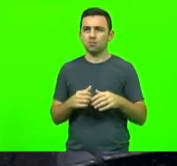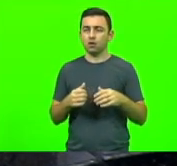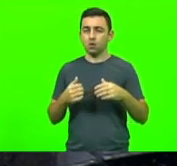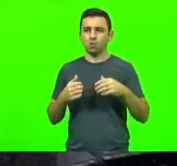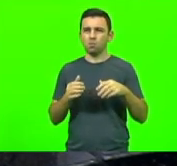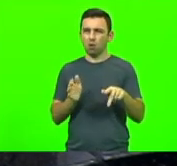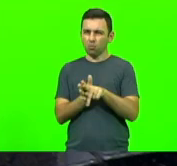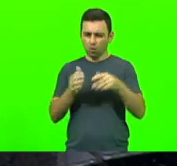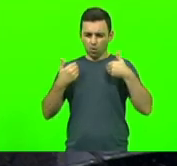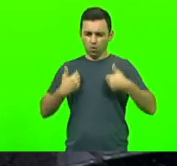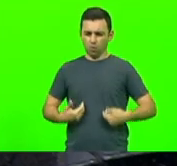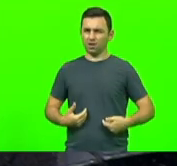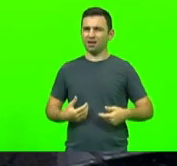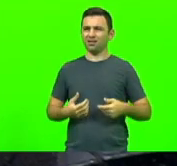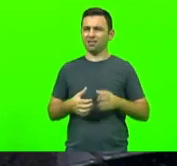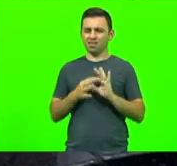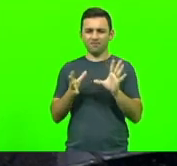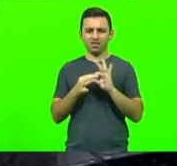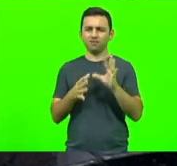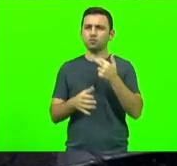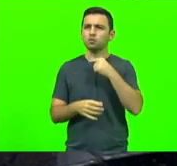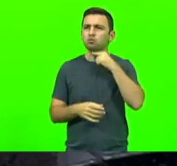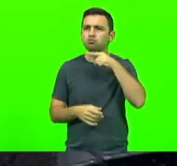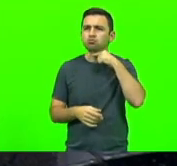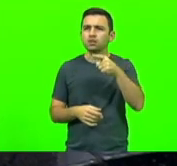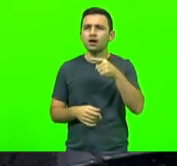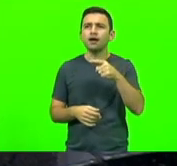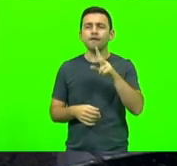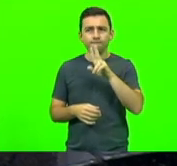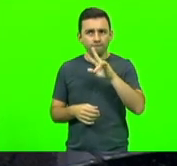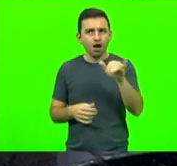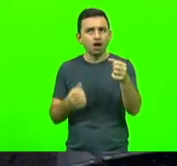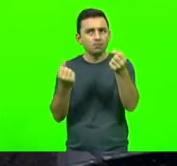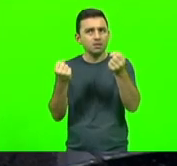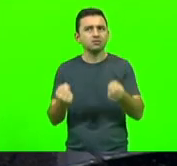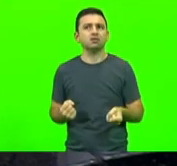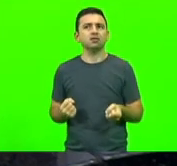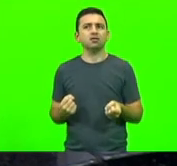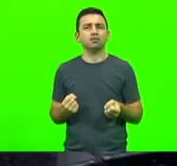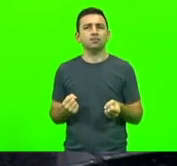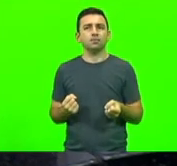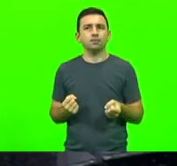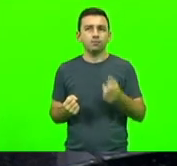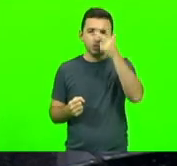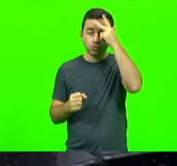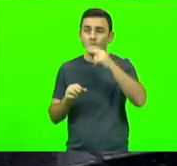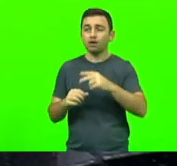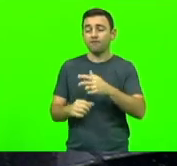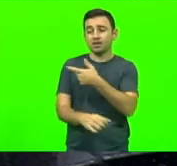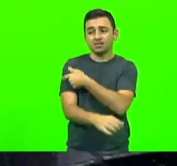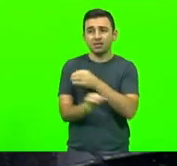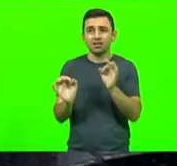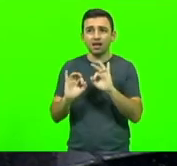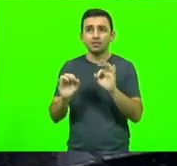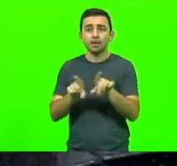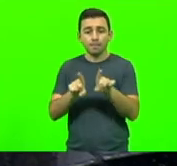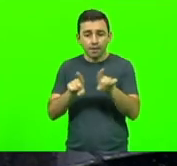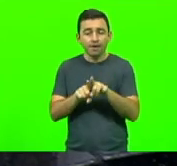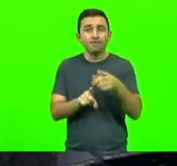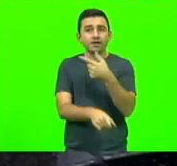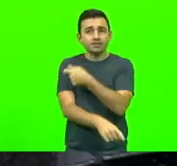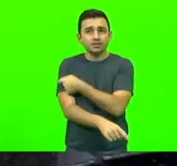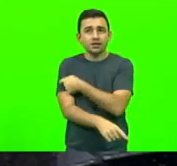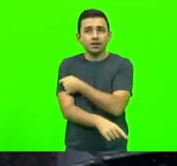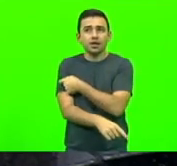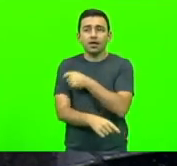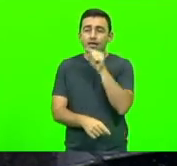isso assusta demais, isso é muito sério, e esse julgo vai ser imputado não só para aquele que não se vacinou, para aquele também que está vacinado. O deputado